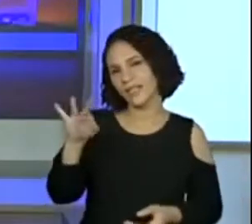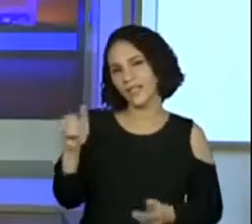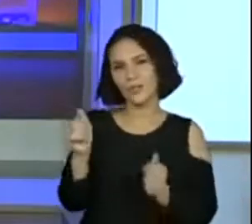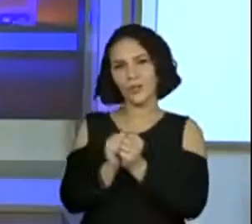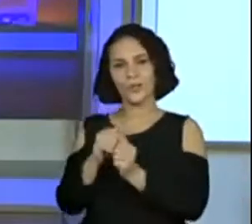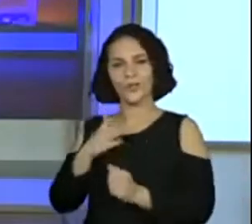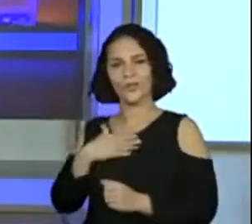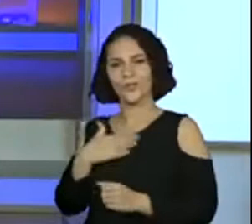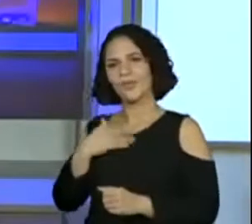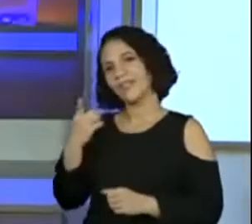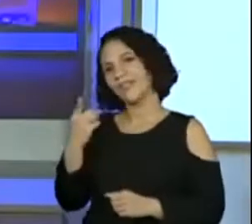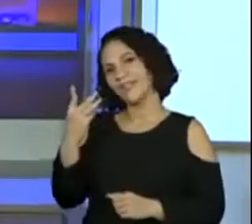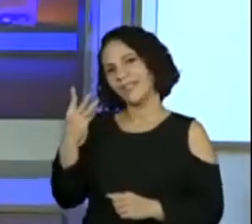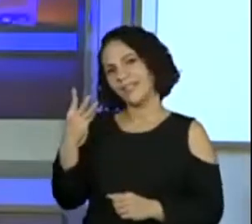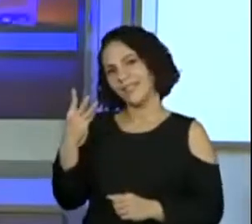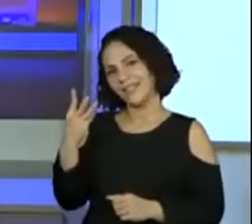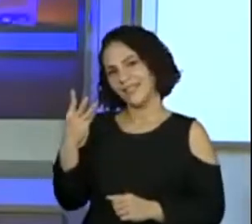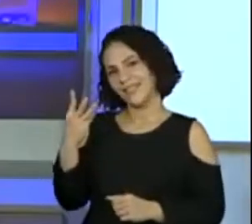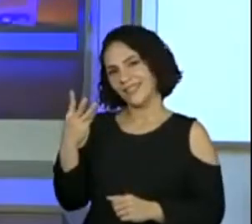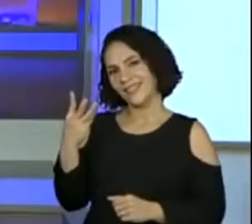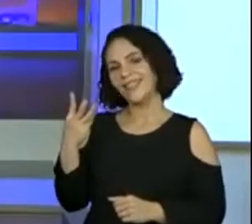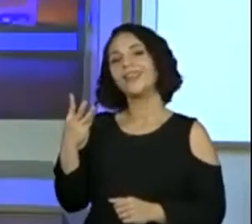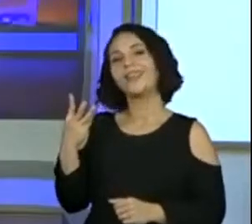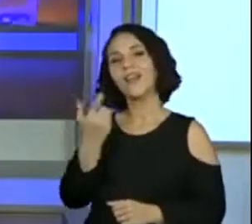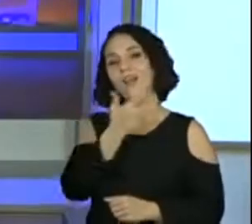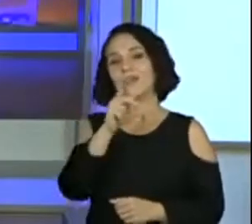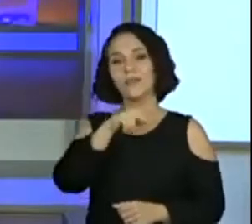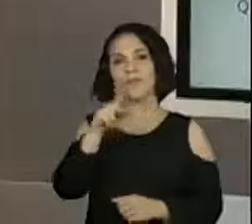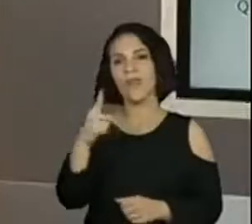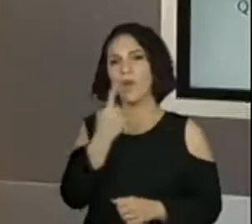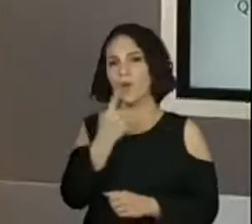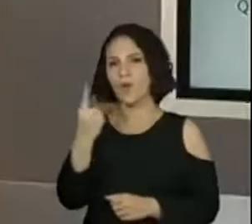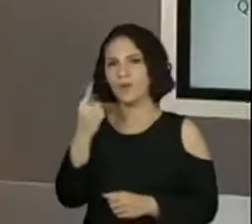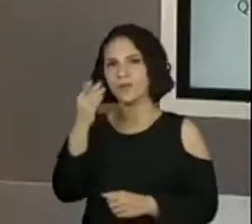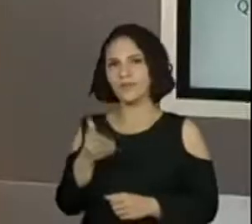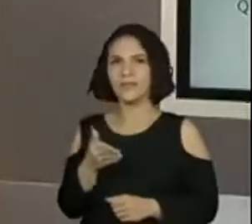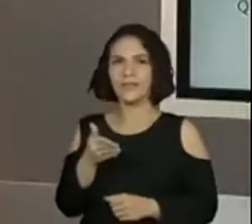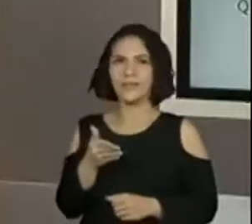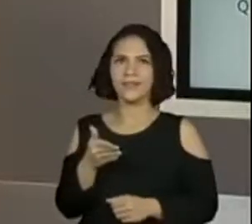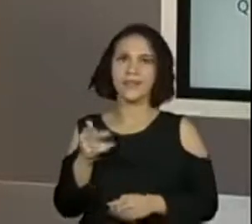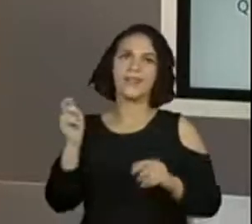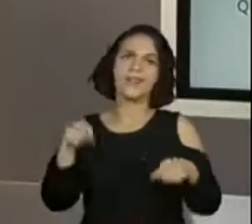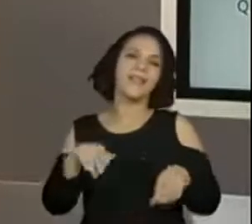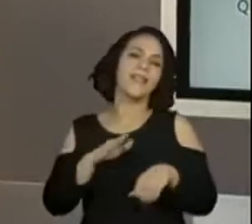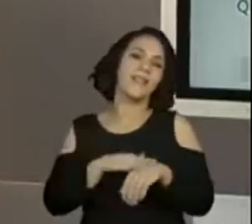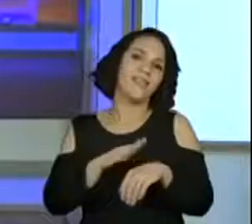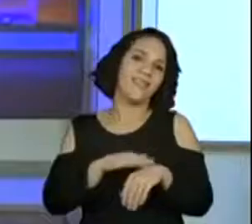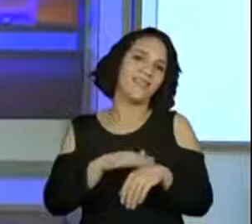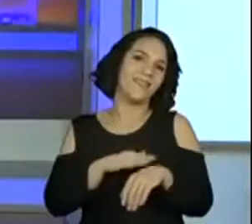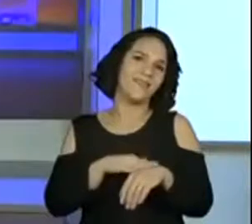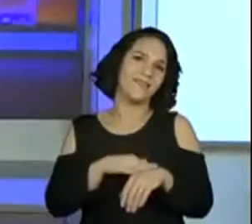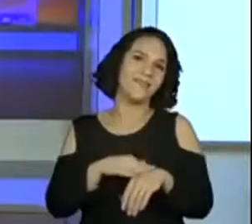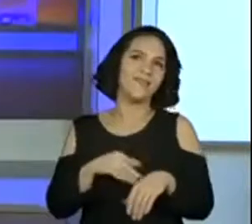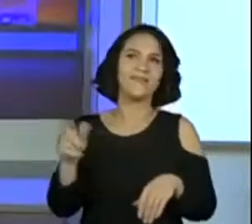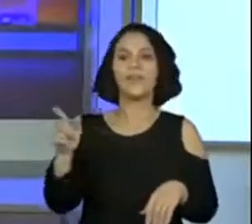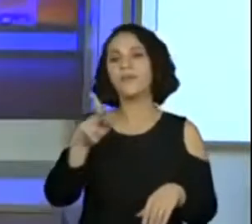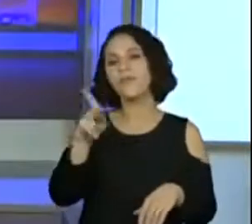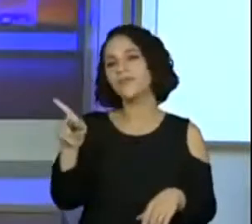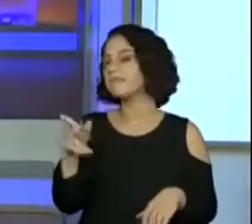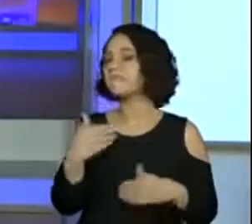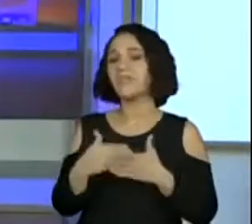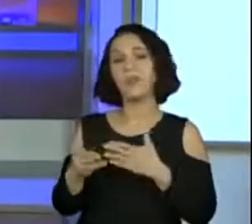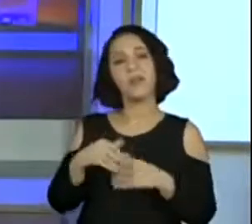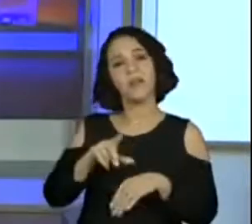13 horas. Ah, as outras professoras almoçam 11h30, que é para dar tempo de... A Pro Edileuza falou que não tem hora.